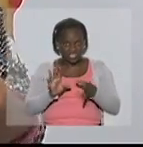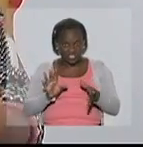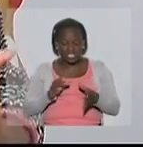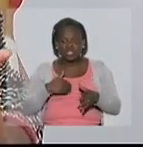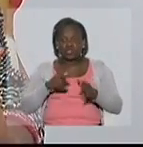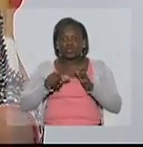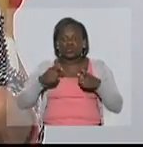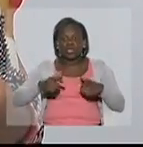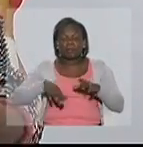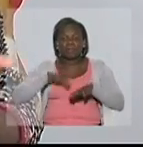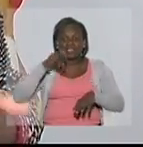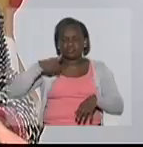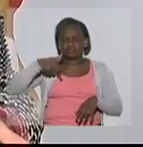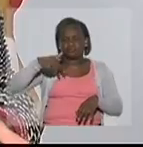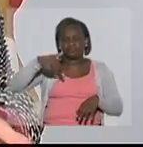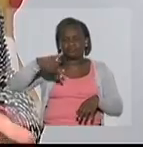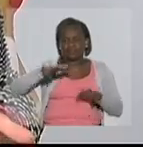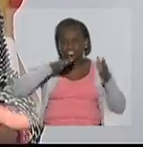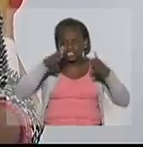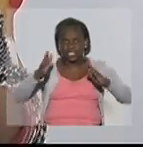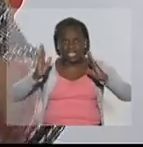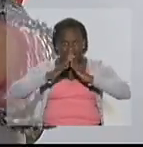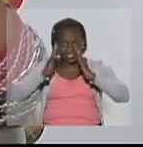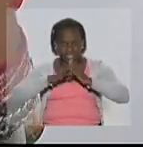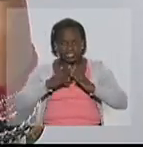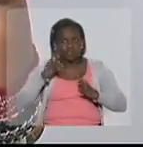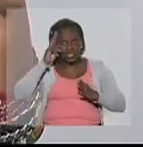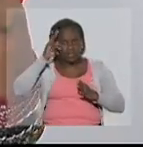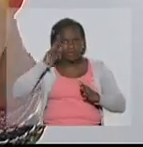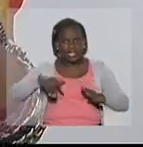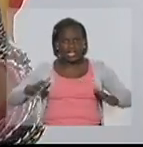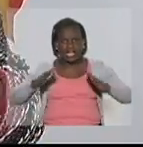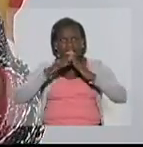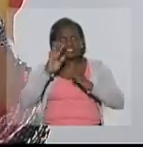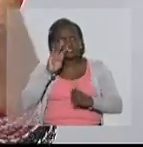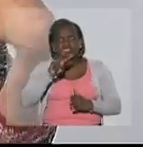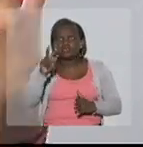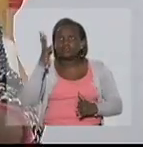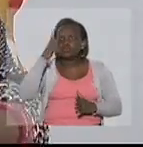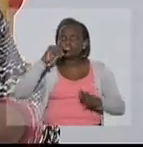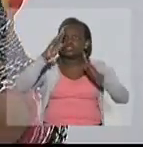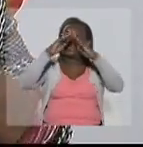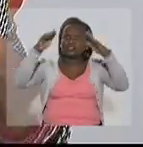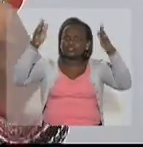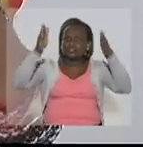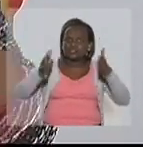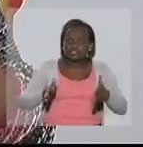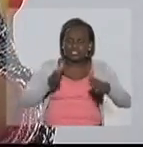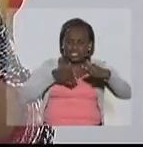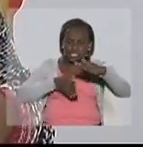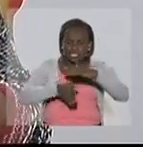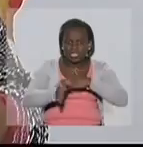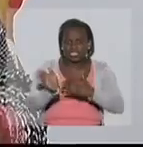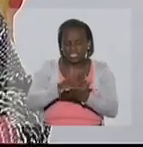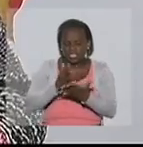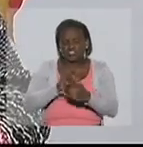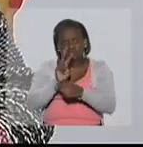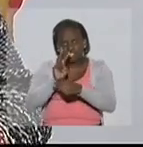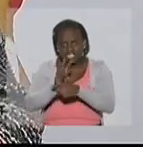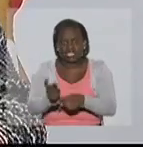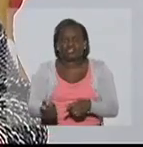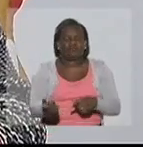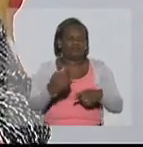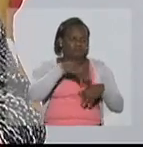lugares que eu mais fui era ir a pé naquela casa e eu me lembro que era uma casa que me encantou o formato da casa e aí eu entrava e pegava os